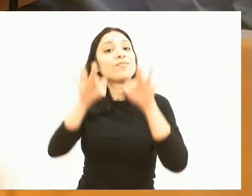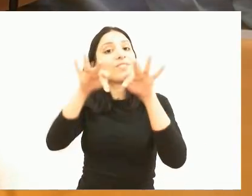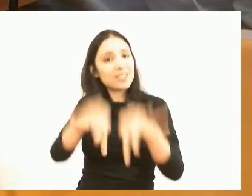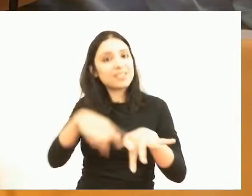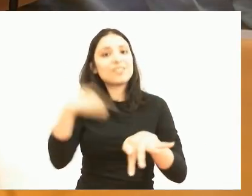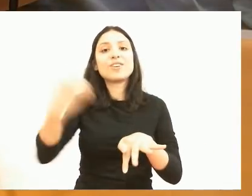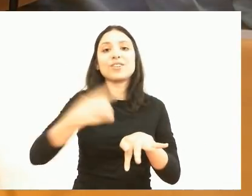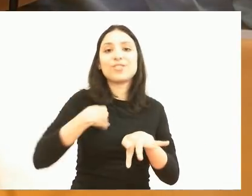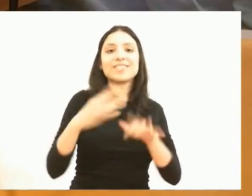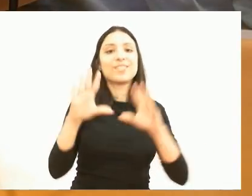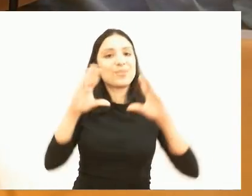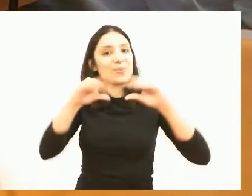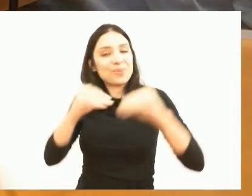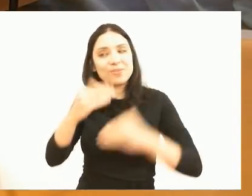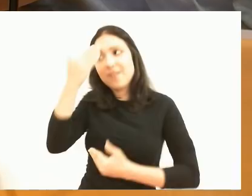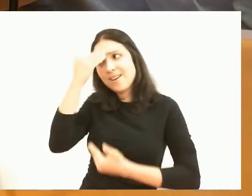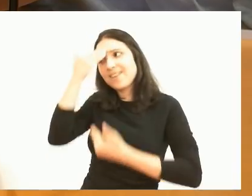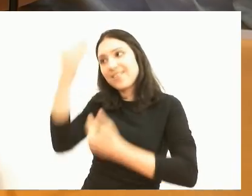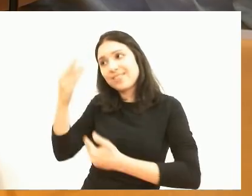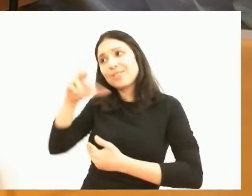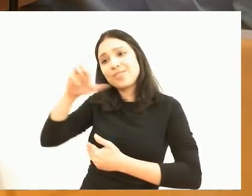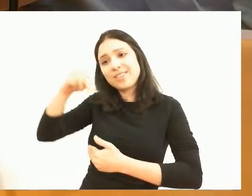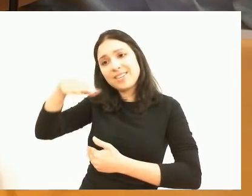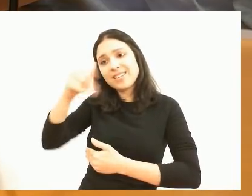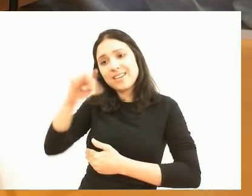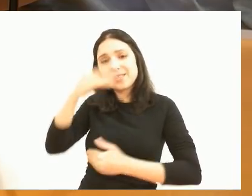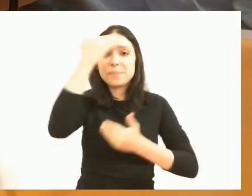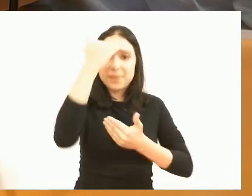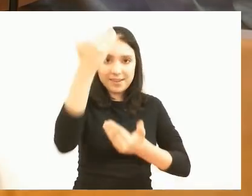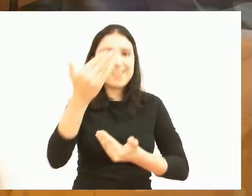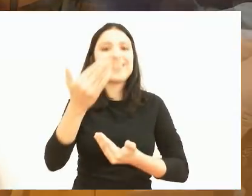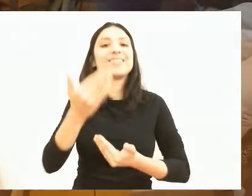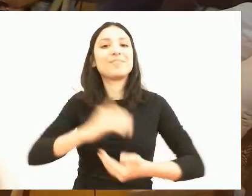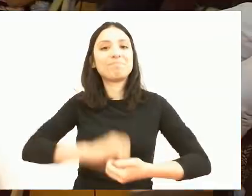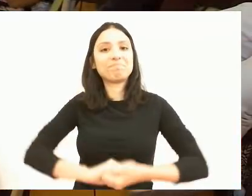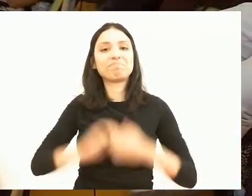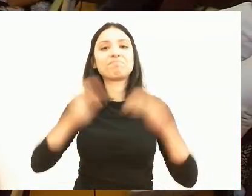não lançando eu que agradeço renato obrigada gente